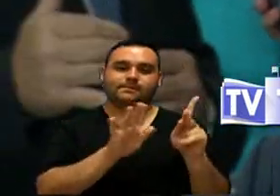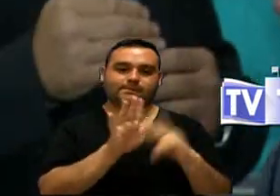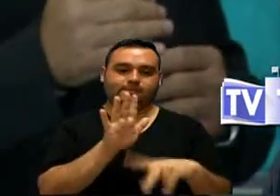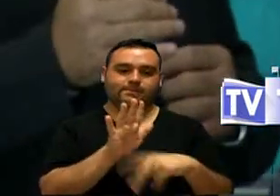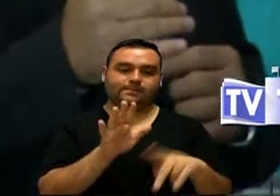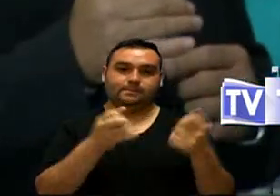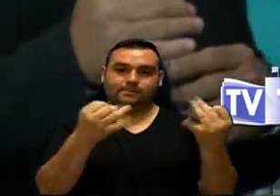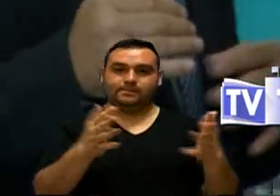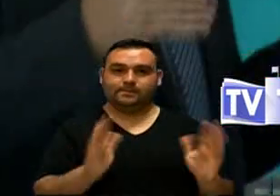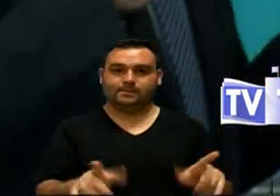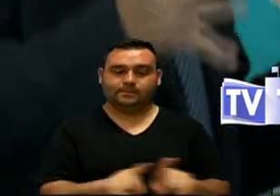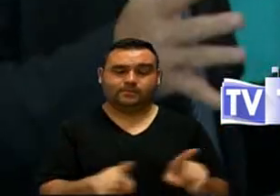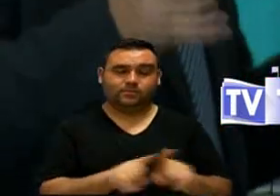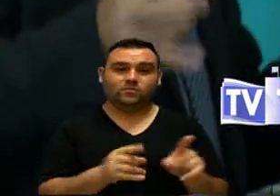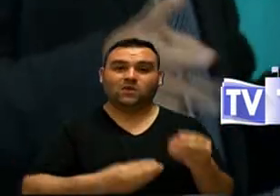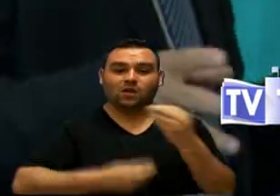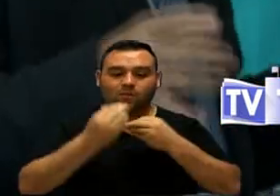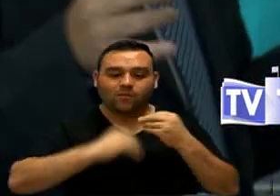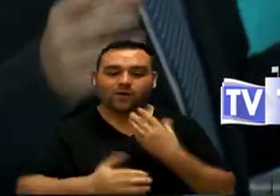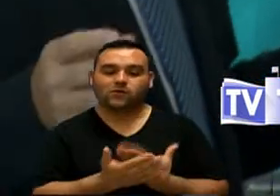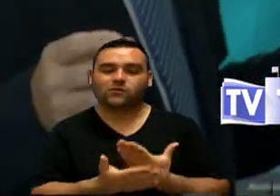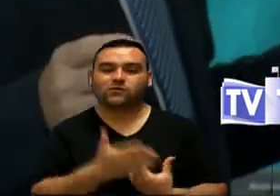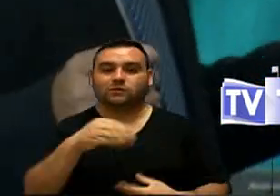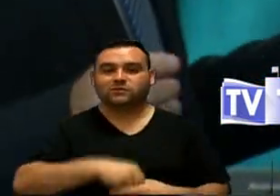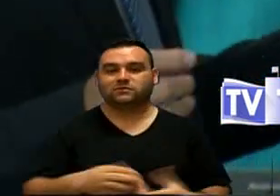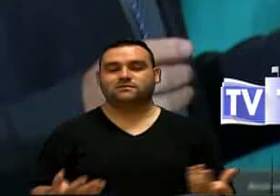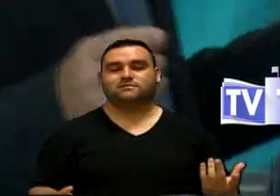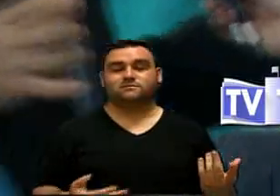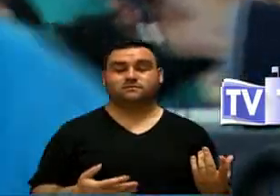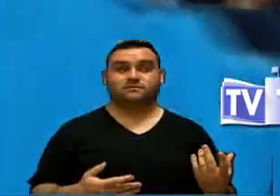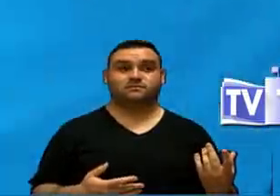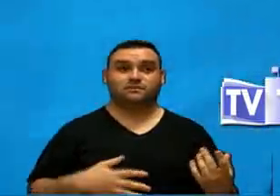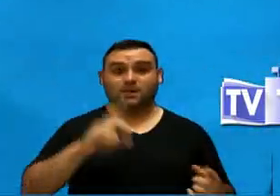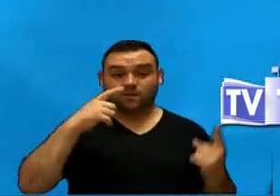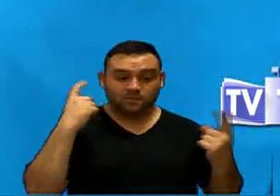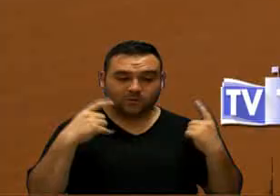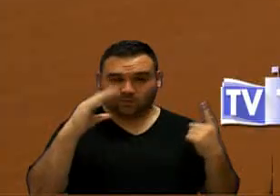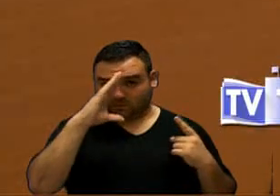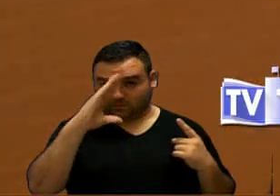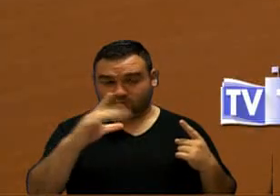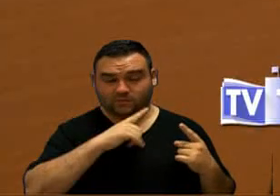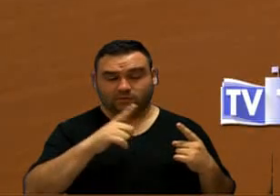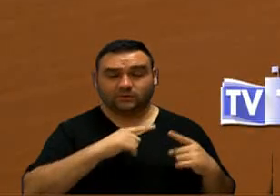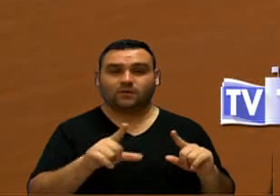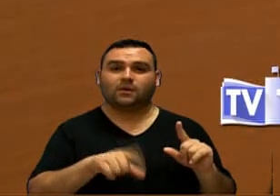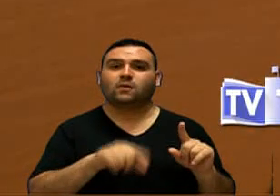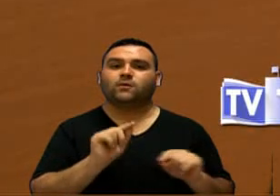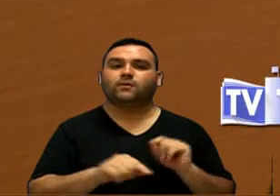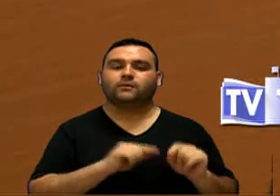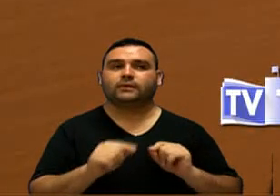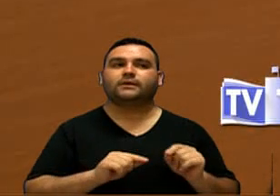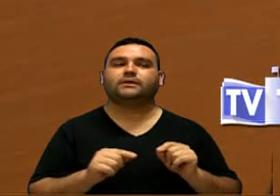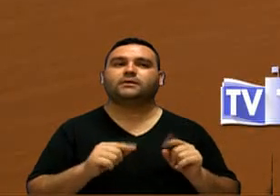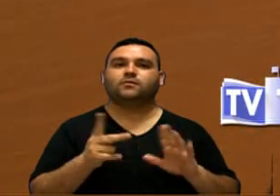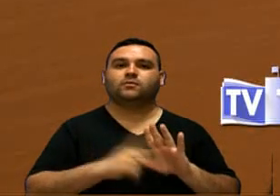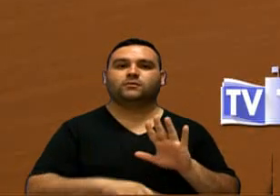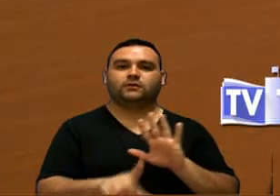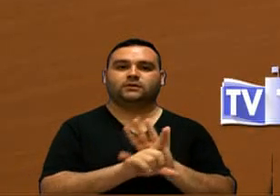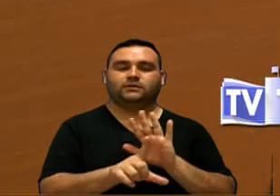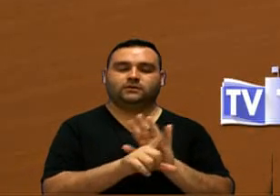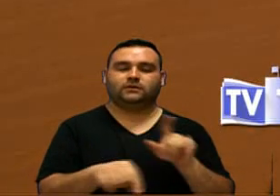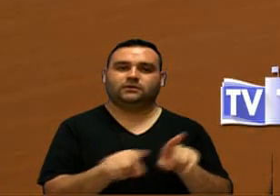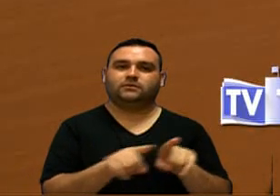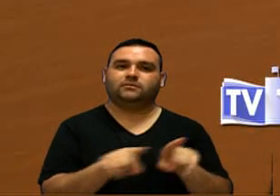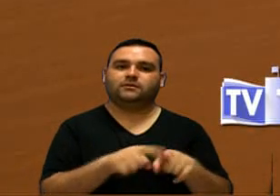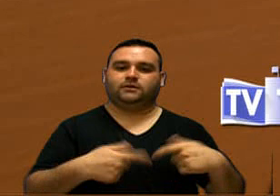o projeto que já foi falado aí da alimentação na escola. A preocupação que eu coloco é que esse projeto já